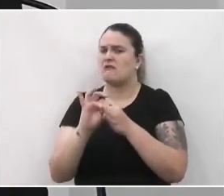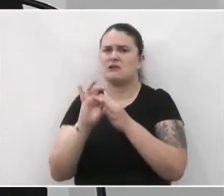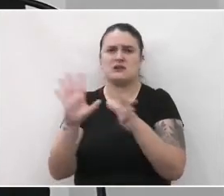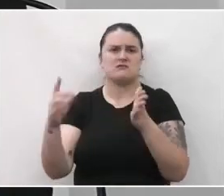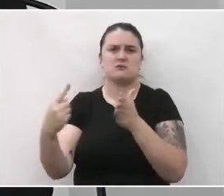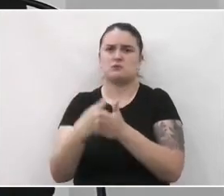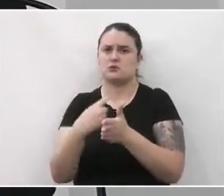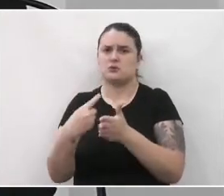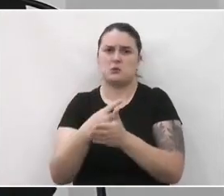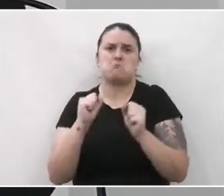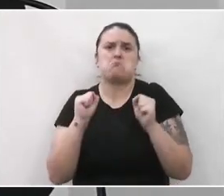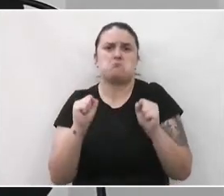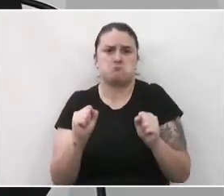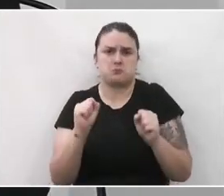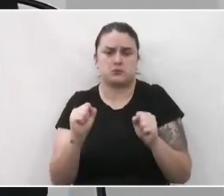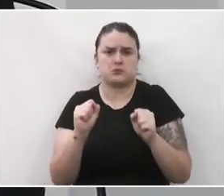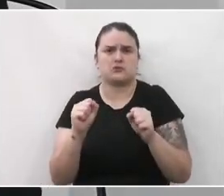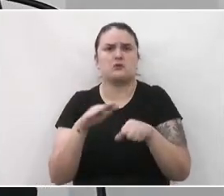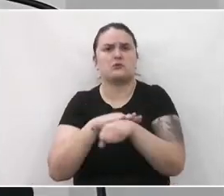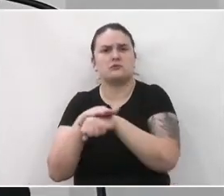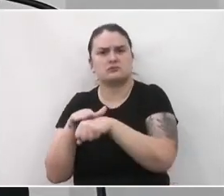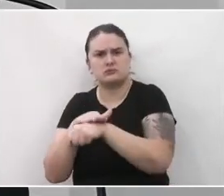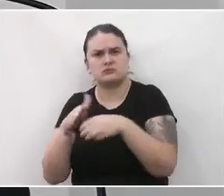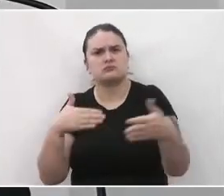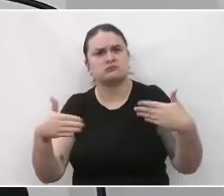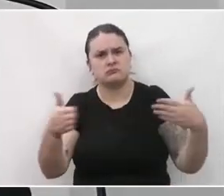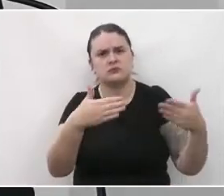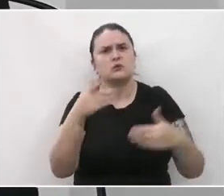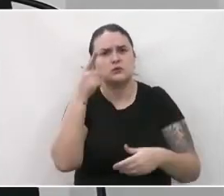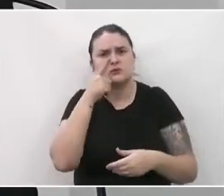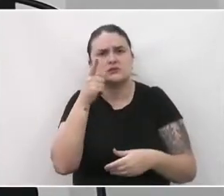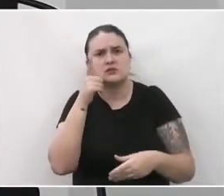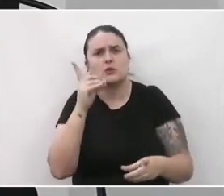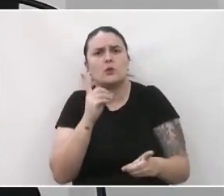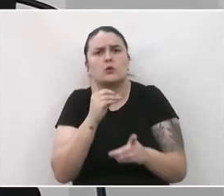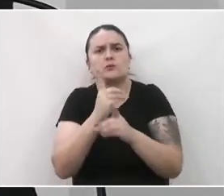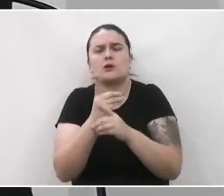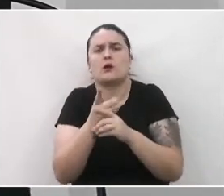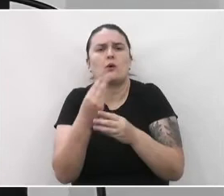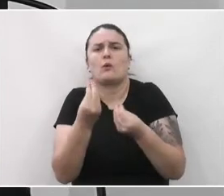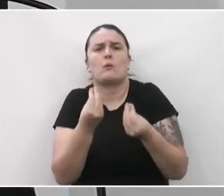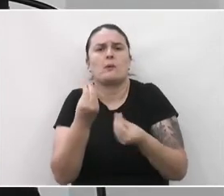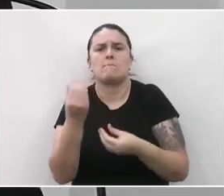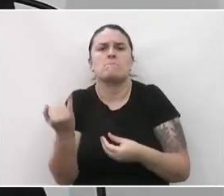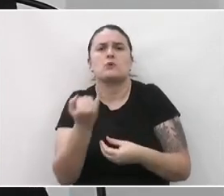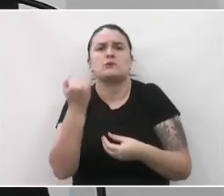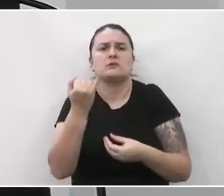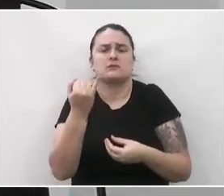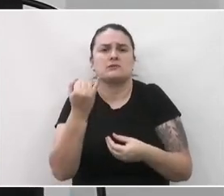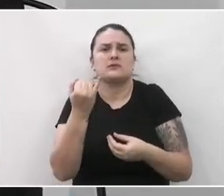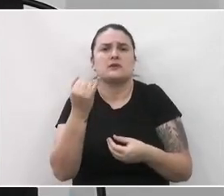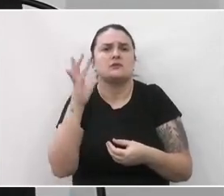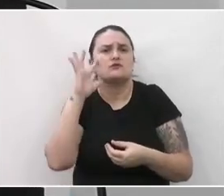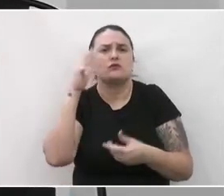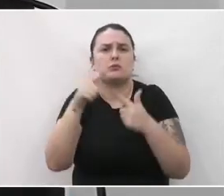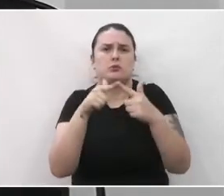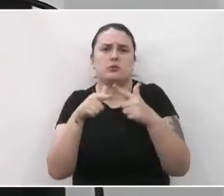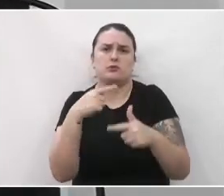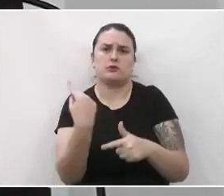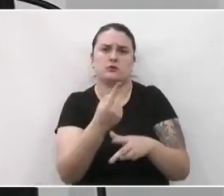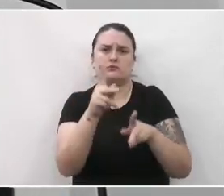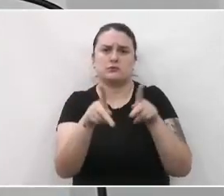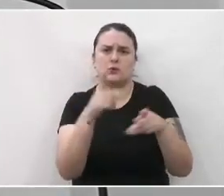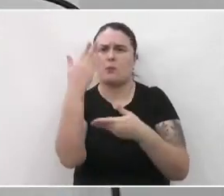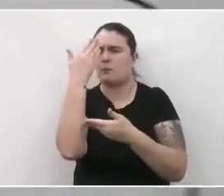disposição para que a gente converse e consiga encontrar algo importante para a nossa população. Muito obrigado, uma boa